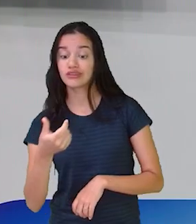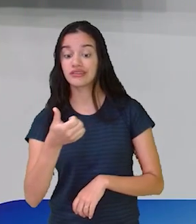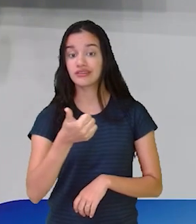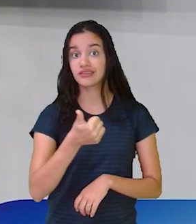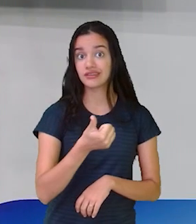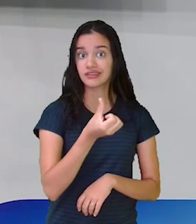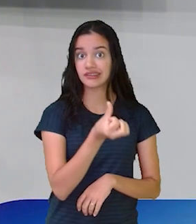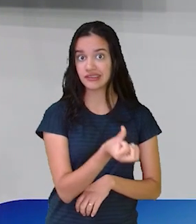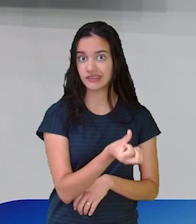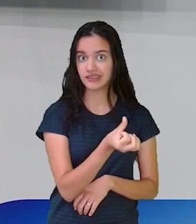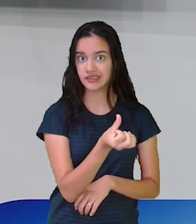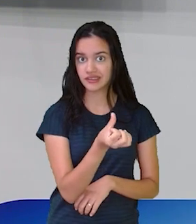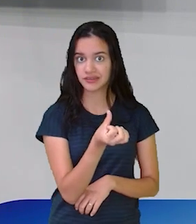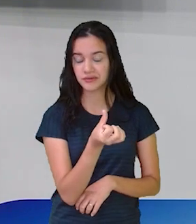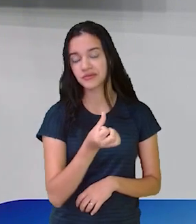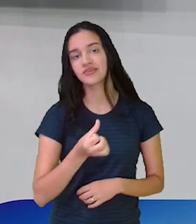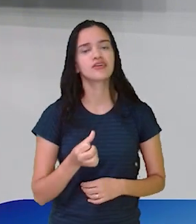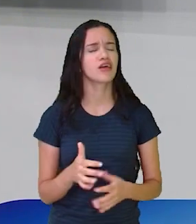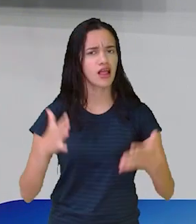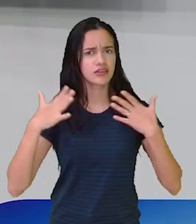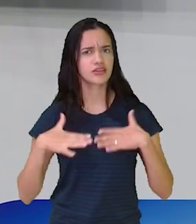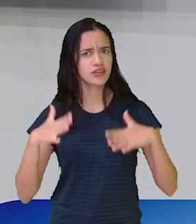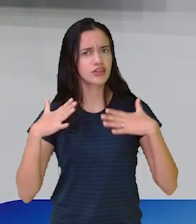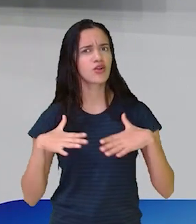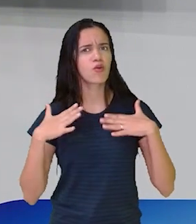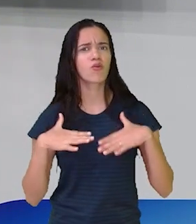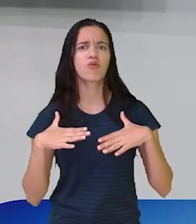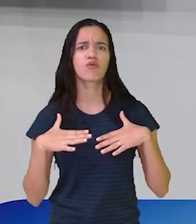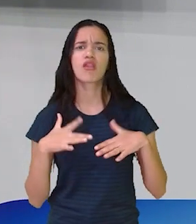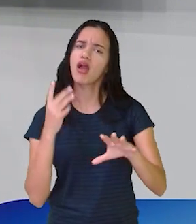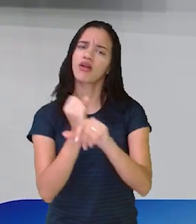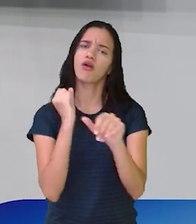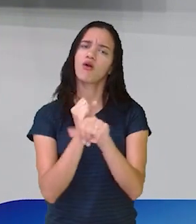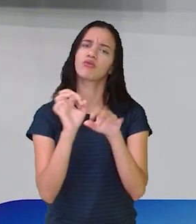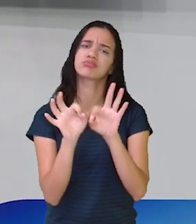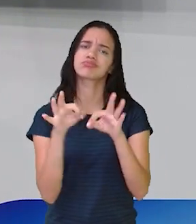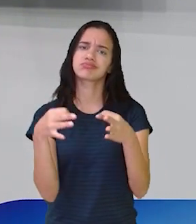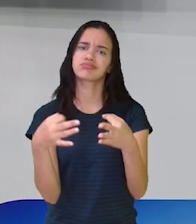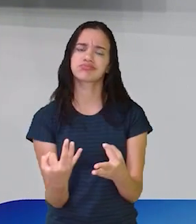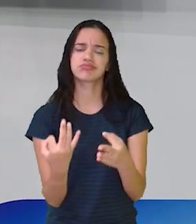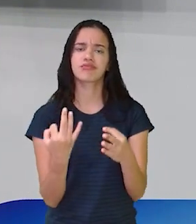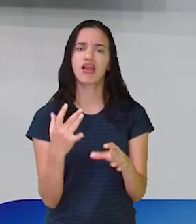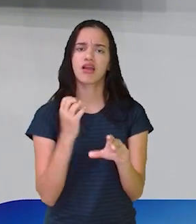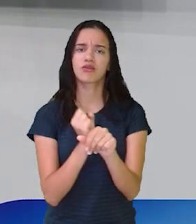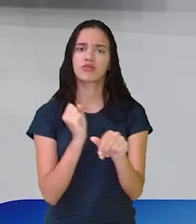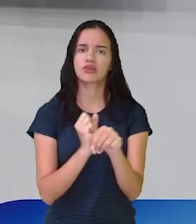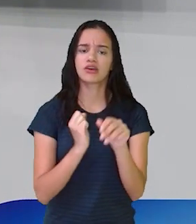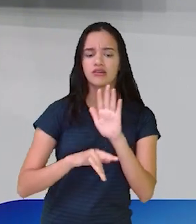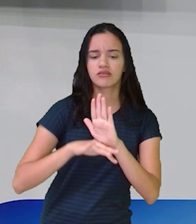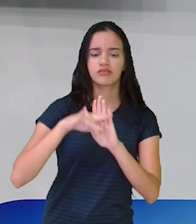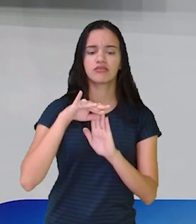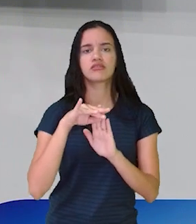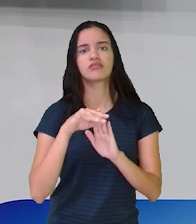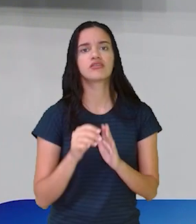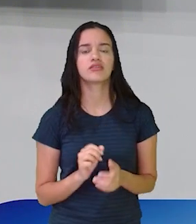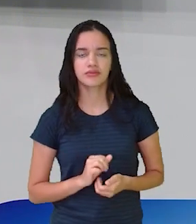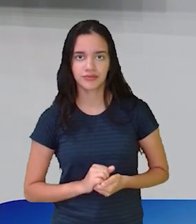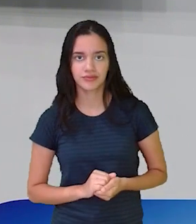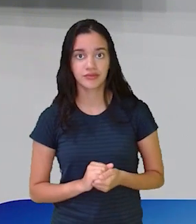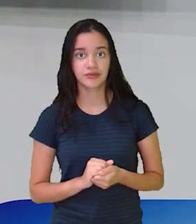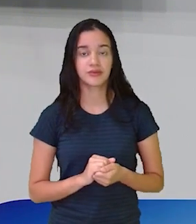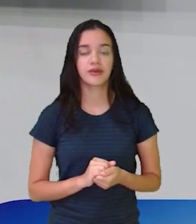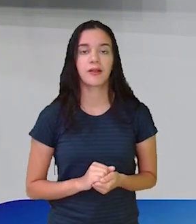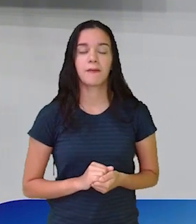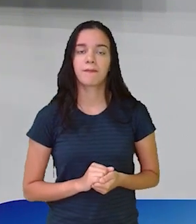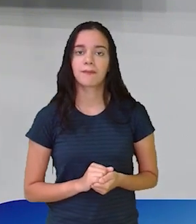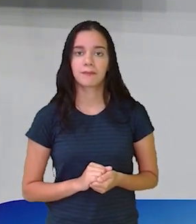216 metros cúbicos. Tranquilo? Cálculo simples. Cálculo de volume é esse. Comprimento vezes altura vezes